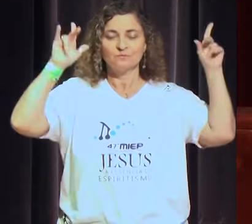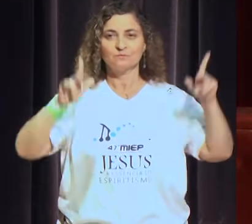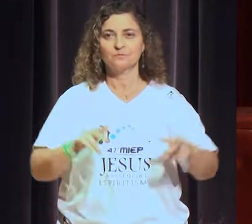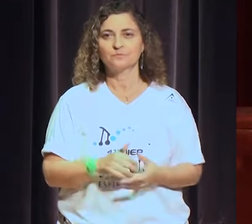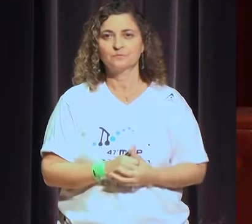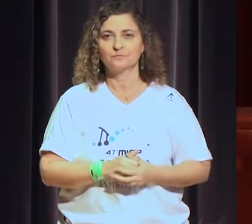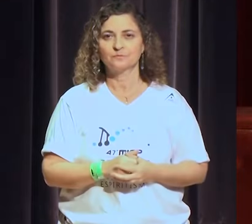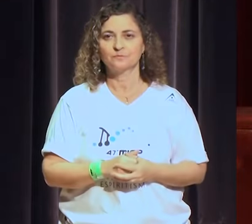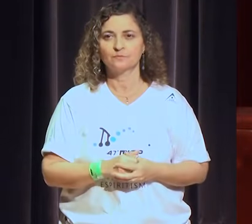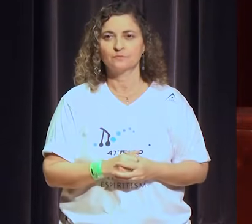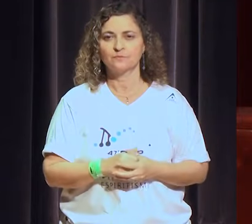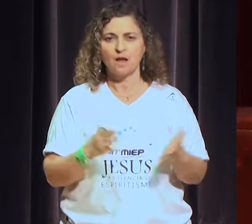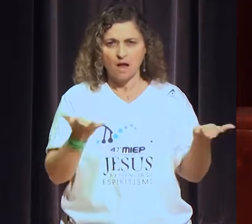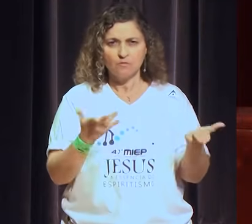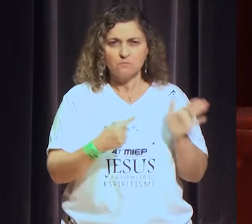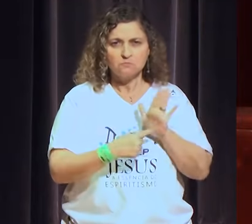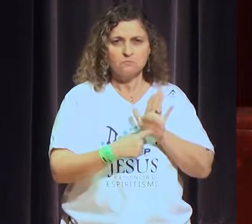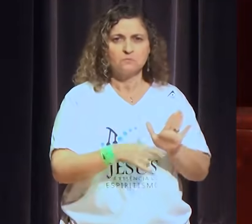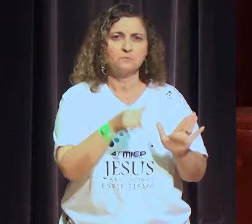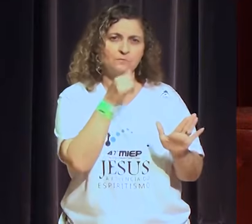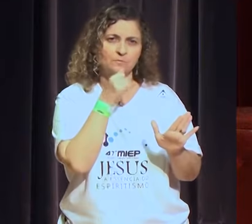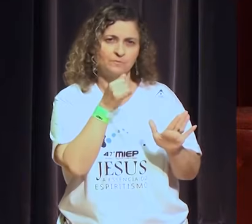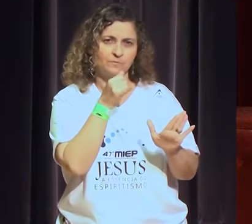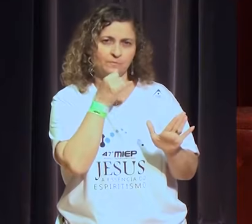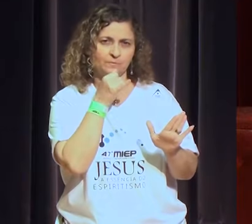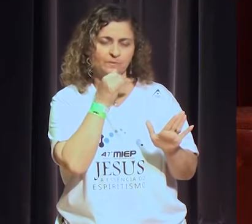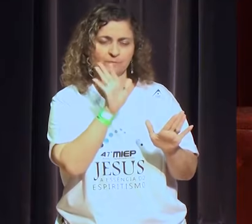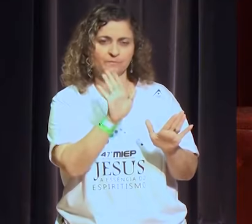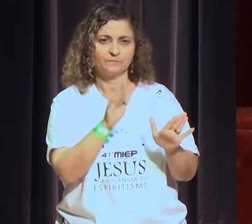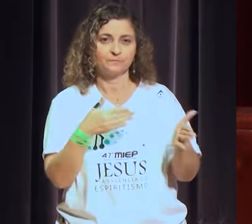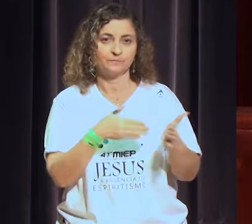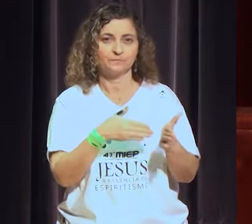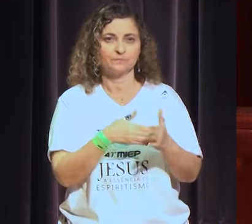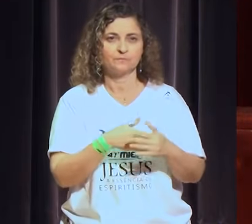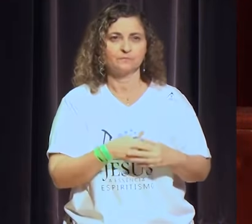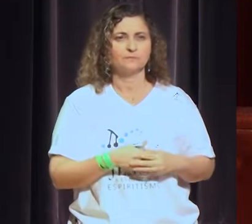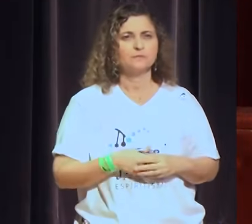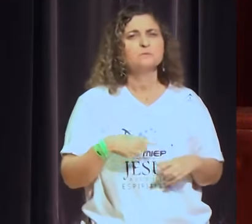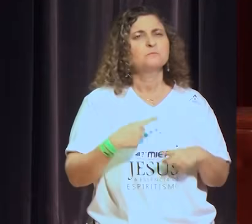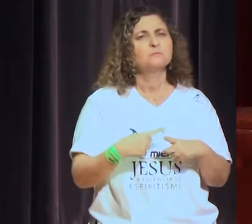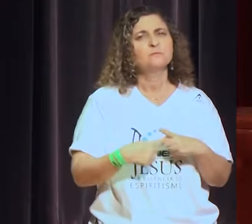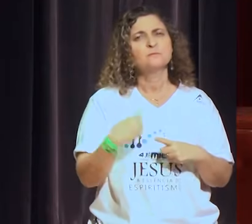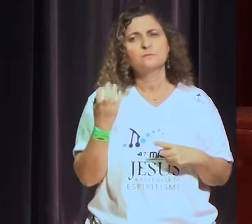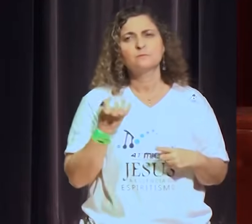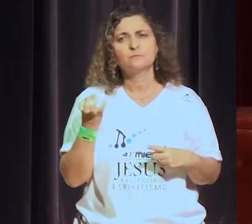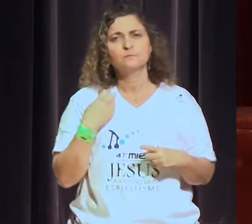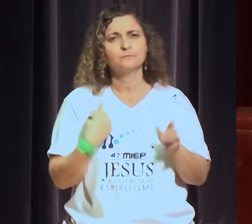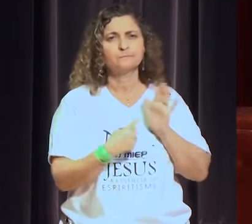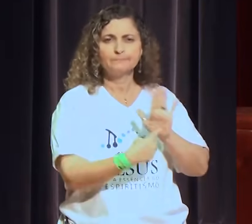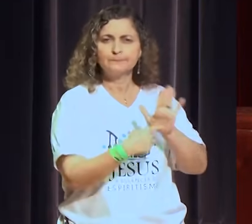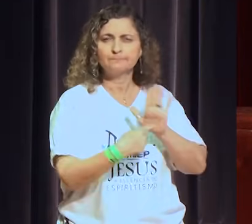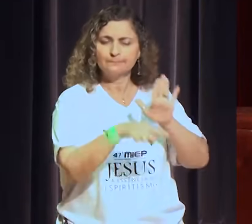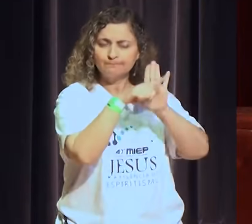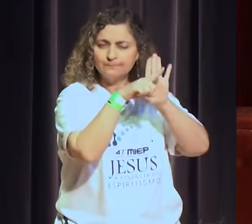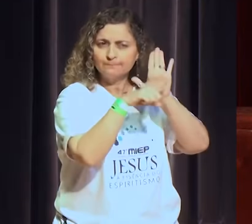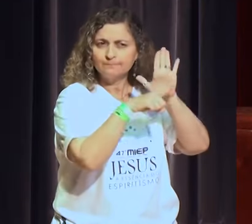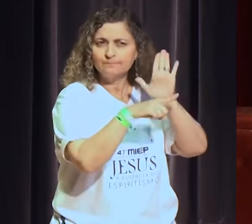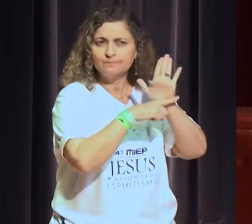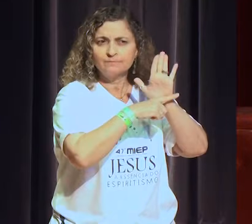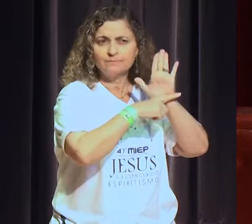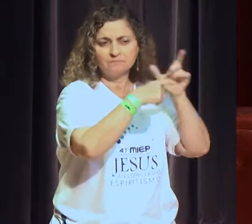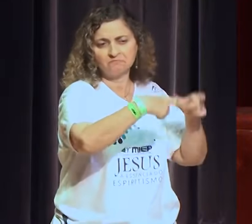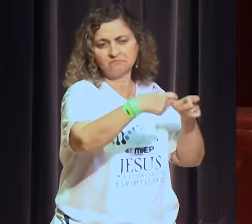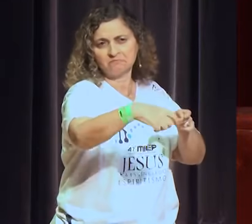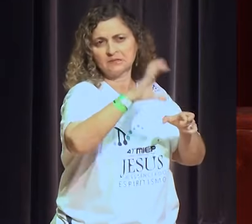exemplo aqui para a gente caminhar para onde? Para o aspecto religioso. Por que eu estou enfatizando as outras áreas? Porque o que vai acontecer no aspecto